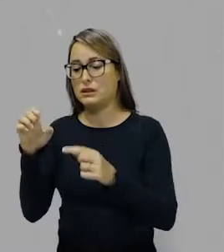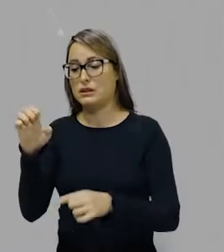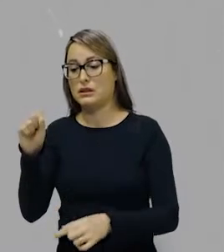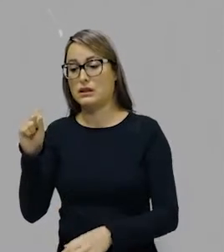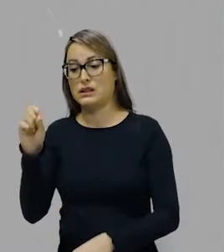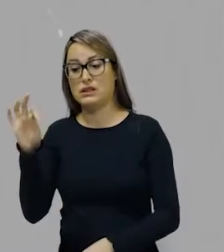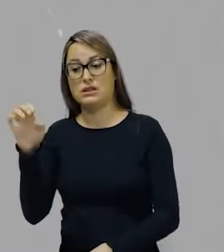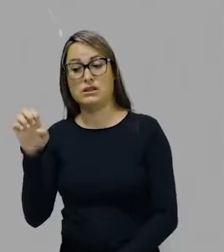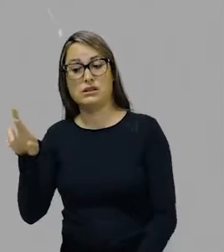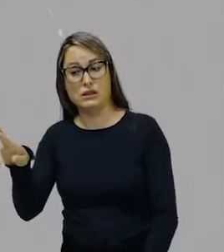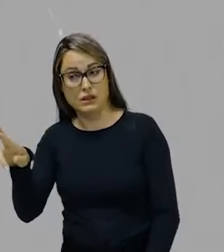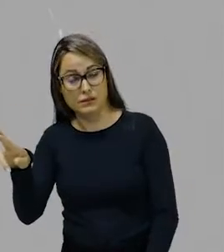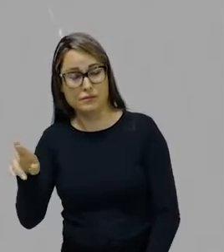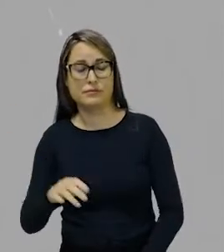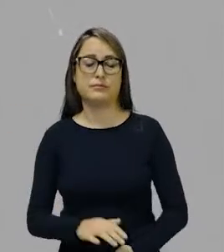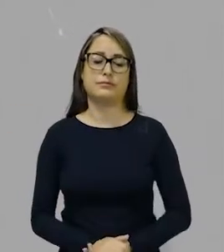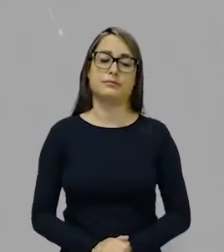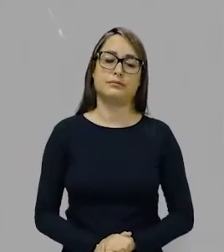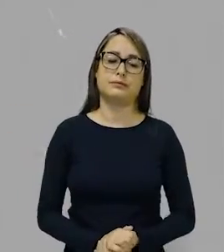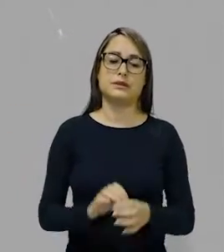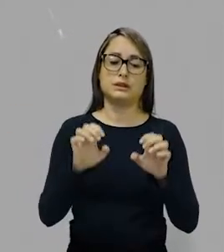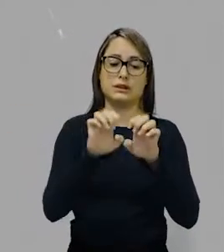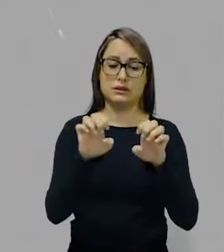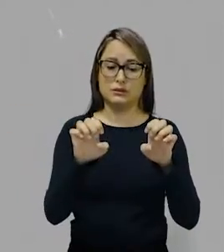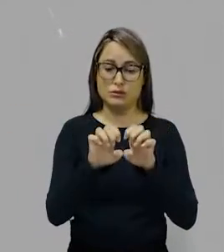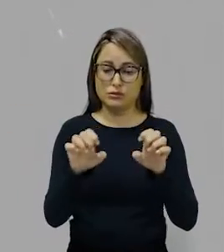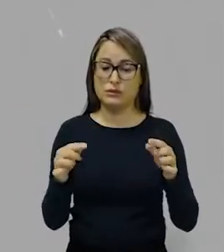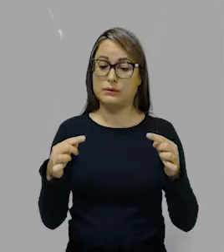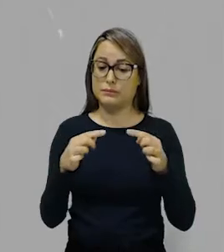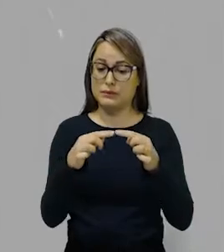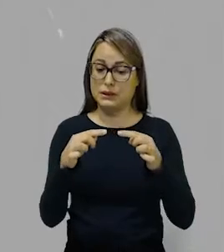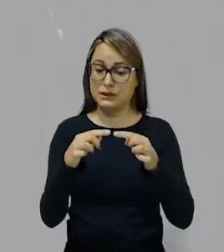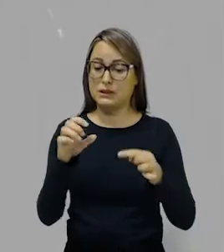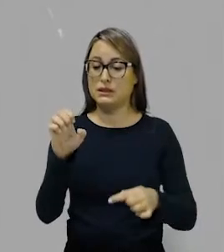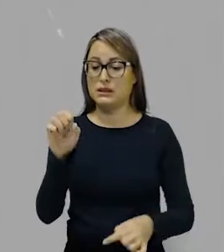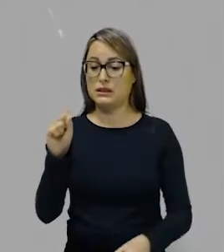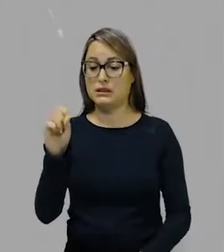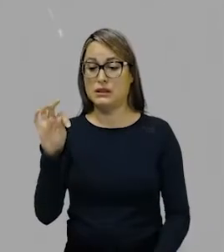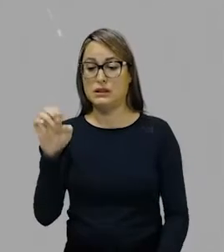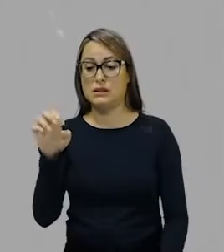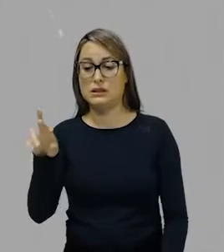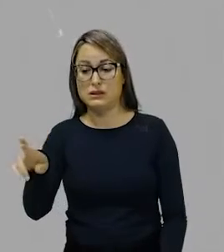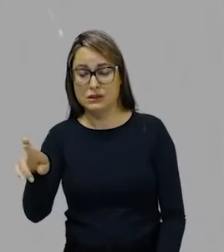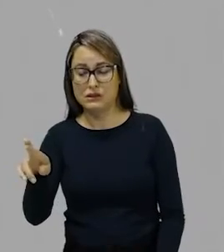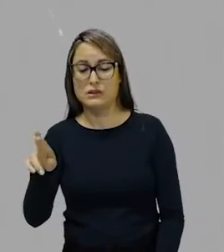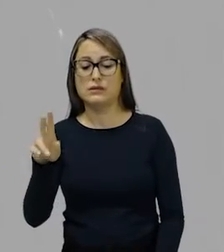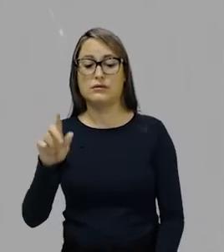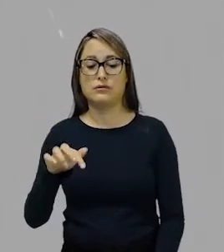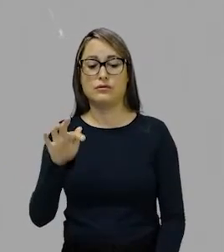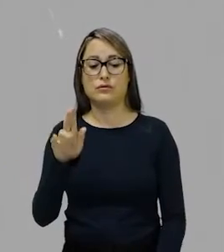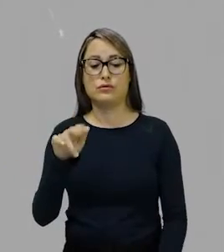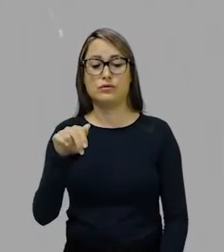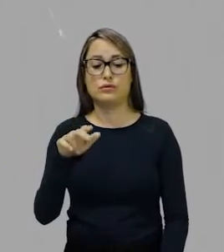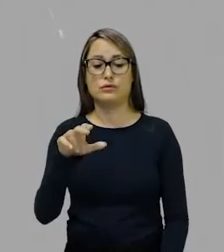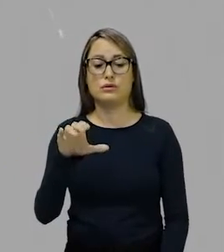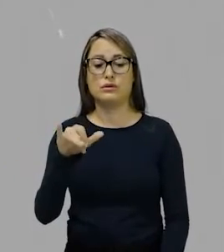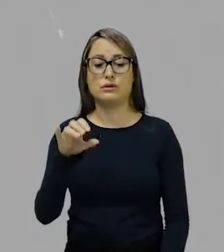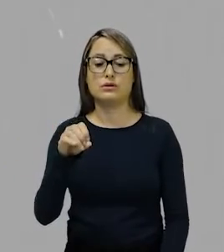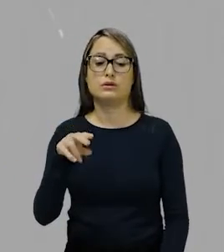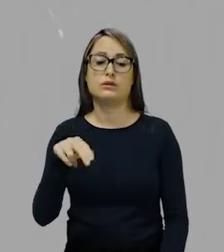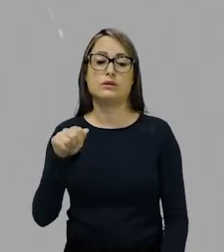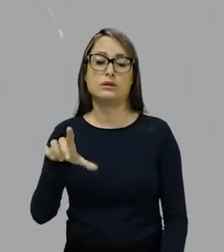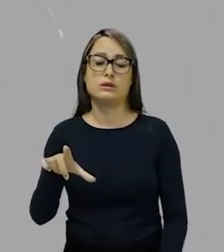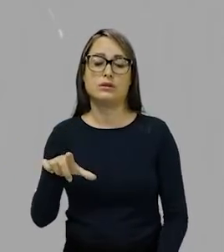para vocês que essa estrutura é a estrutura de um éster. Então, o seu isômero funcional deve ser um